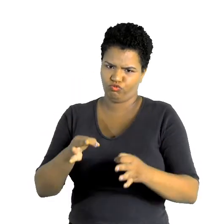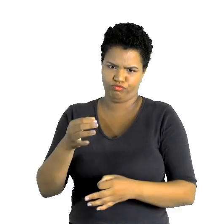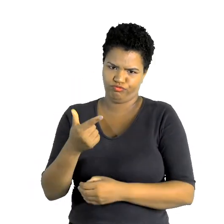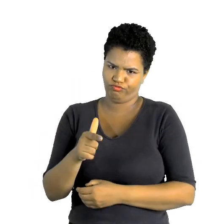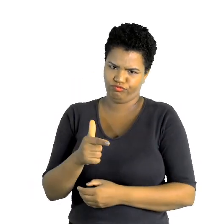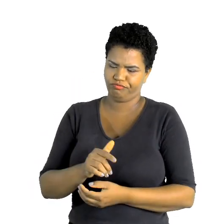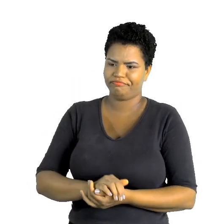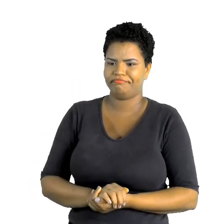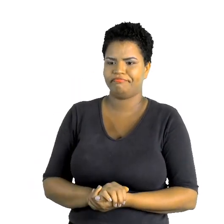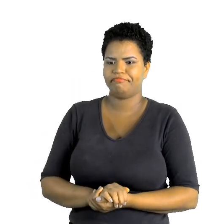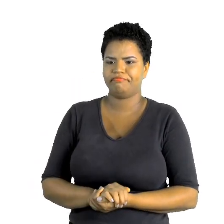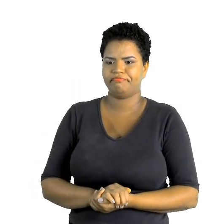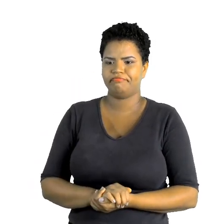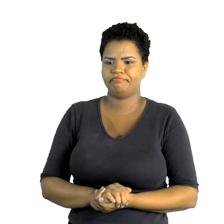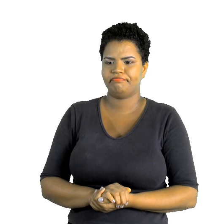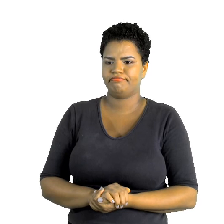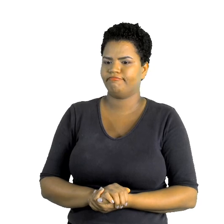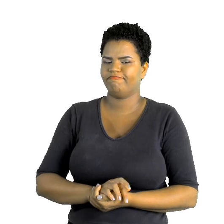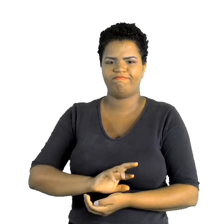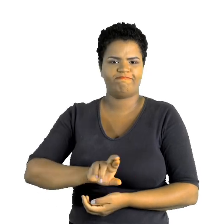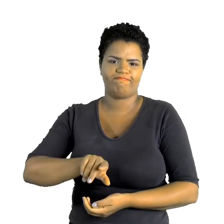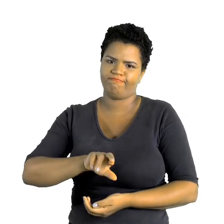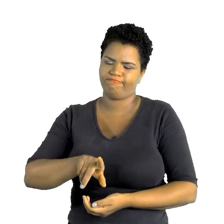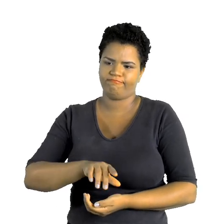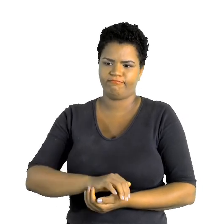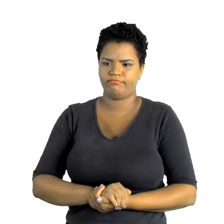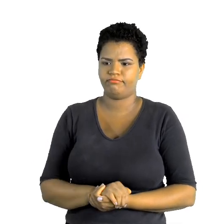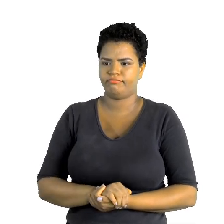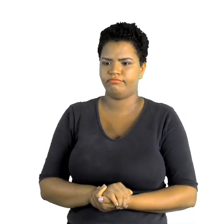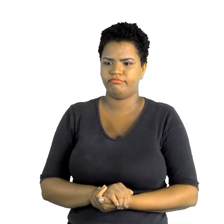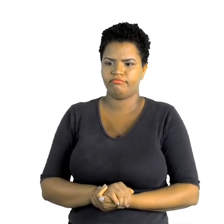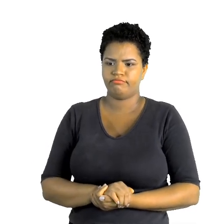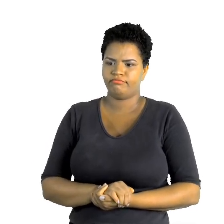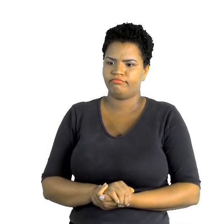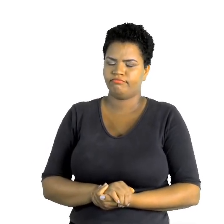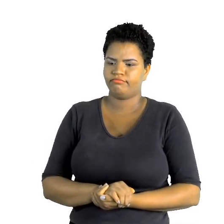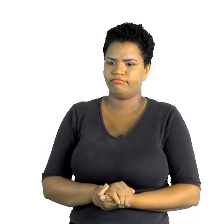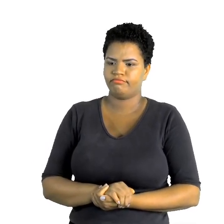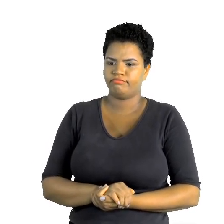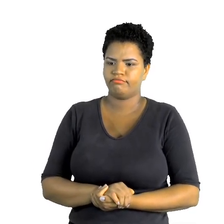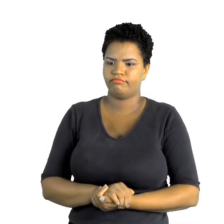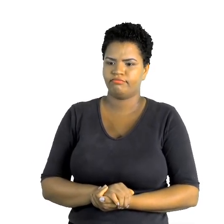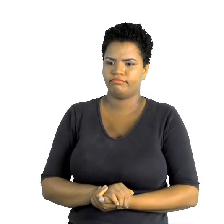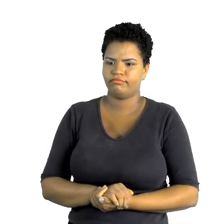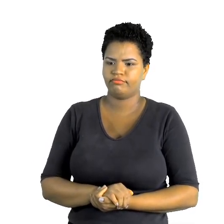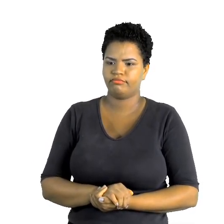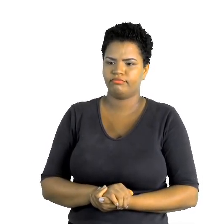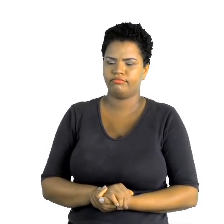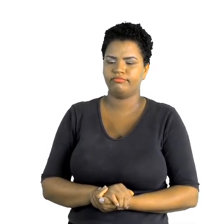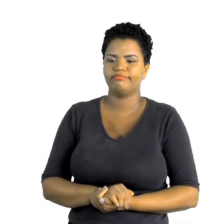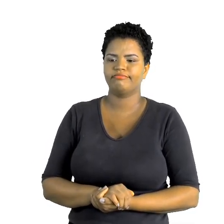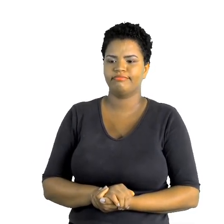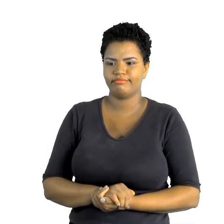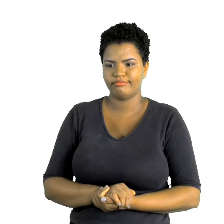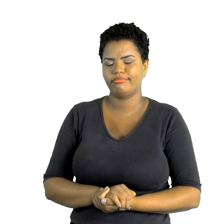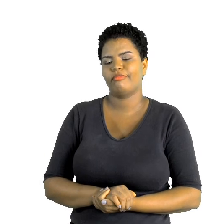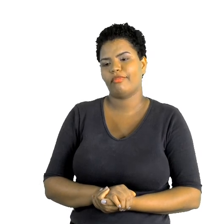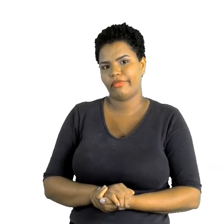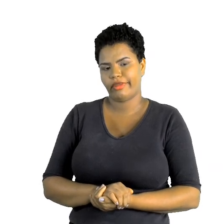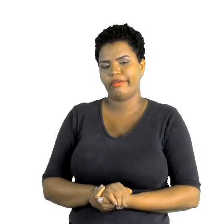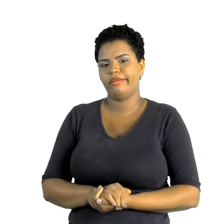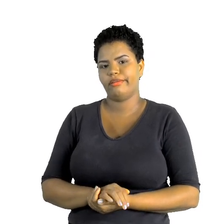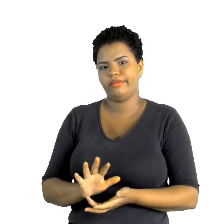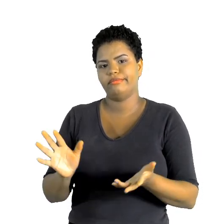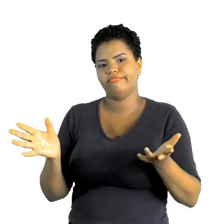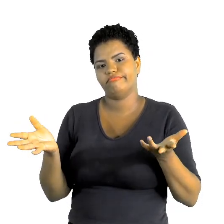é. Look, it is unfair to our advantage. Felizmente ela é injusta para o